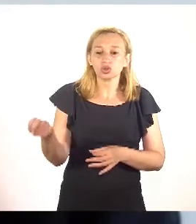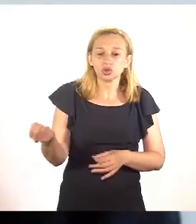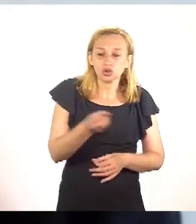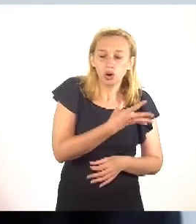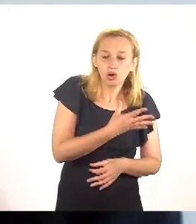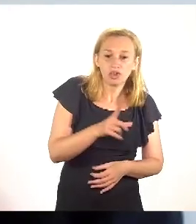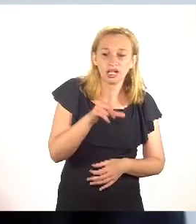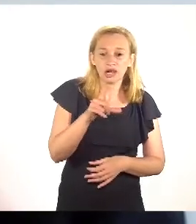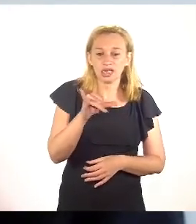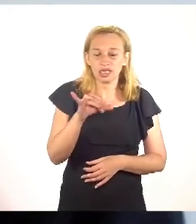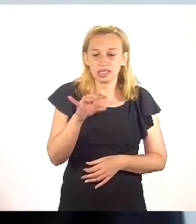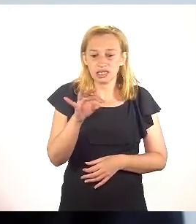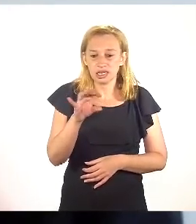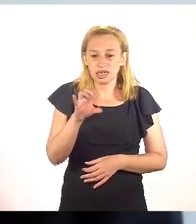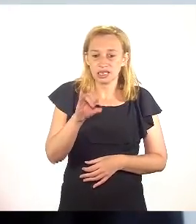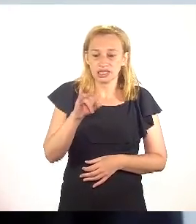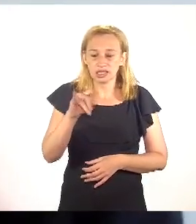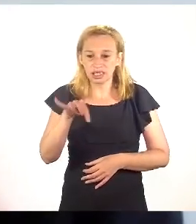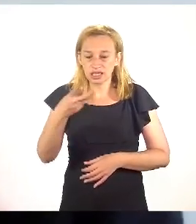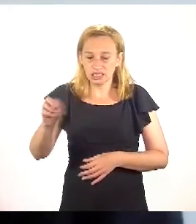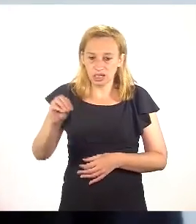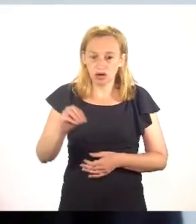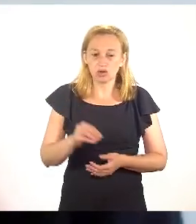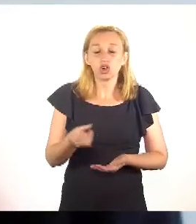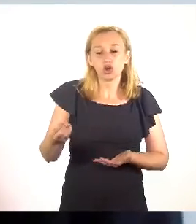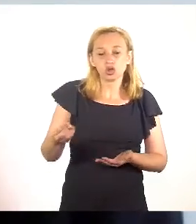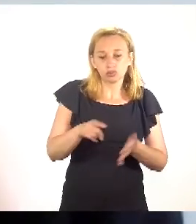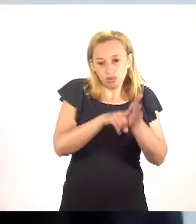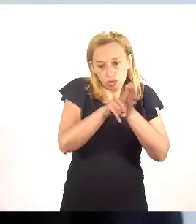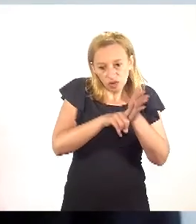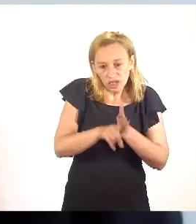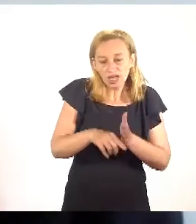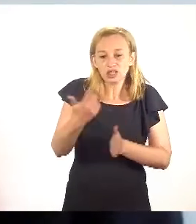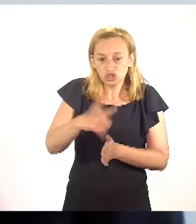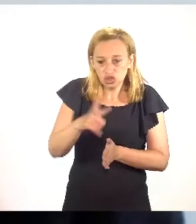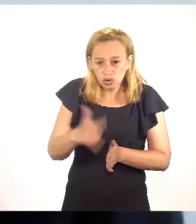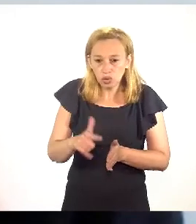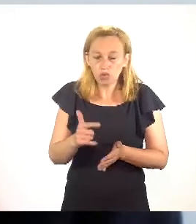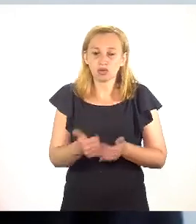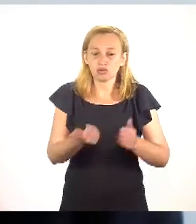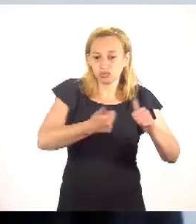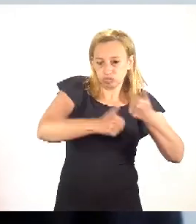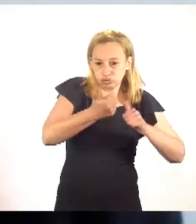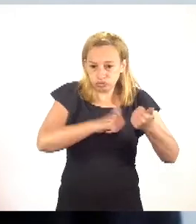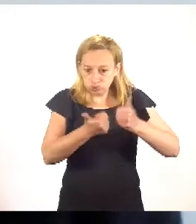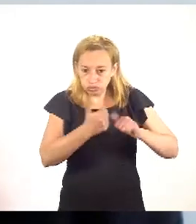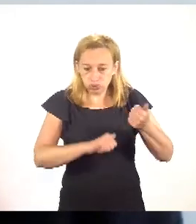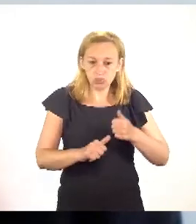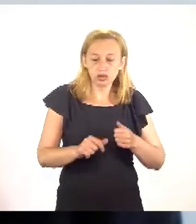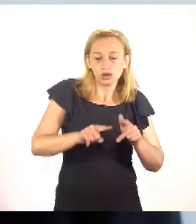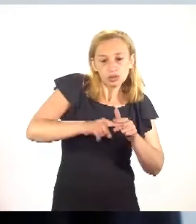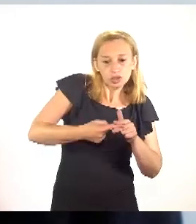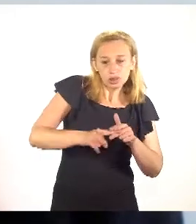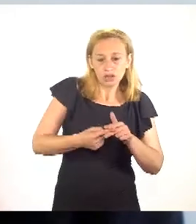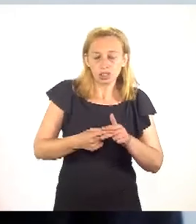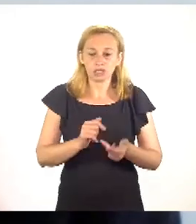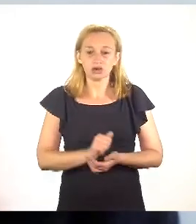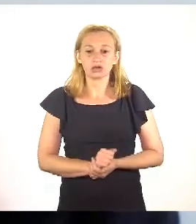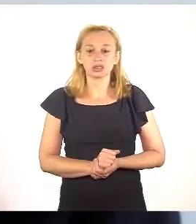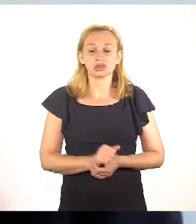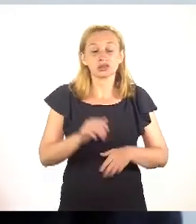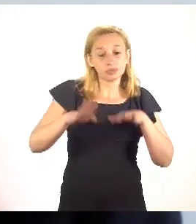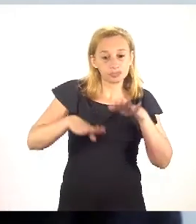posição no mercado, acho que tem que ser avaliado claramente esse caminho jurídico do doutor para fazer reajustes